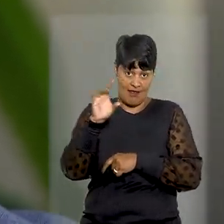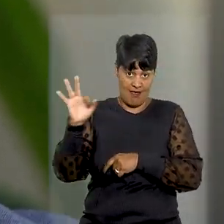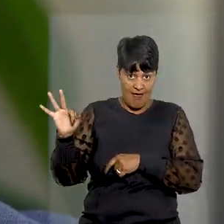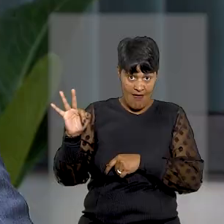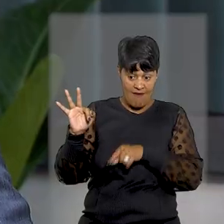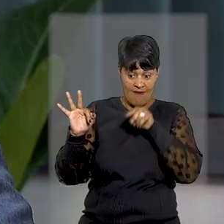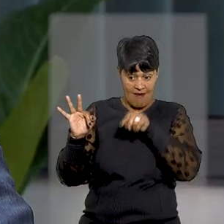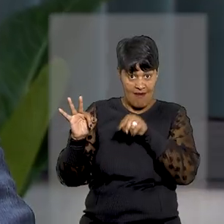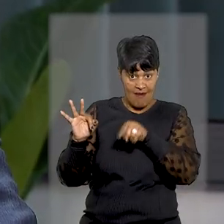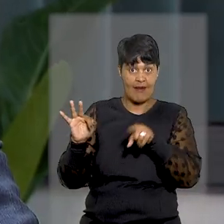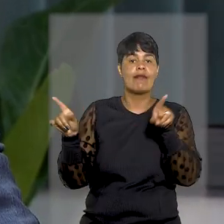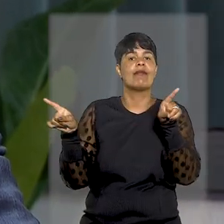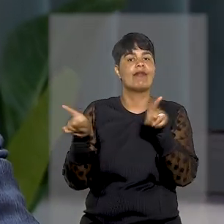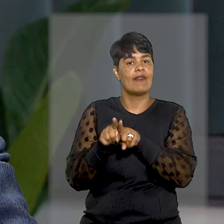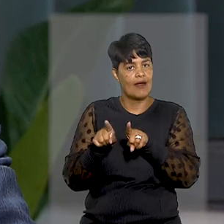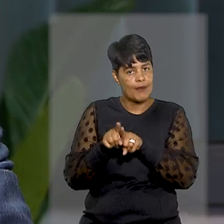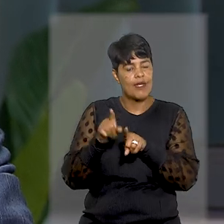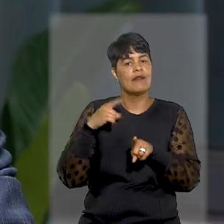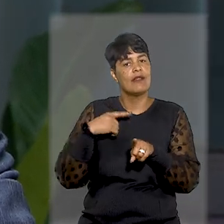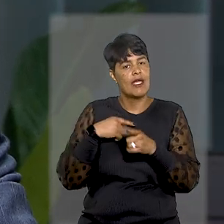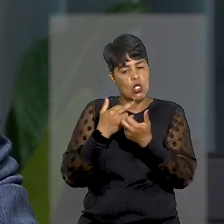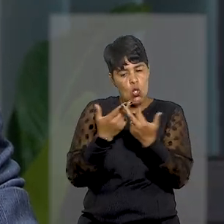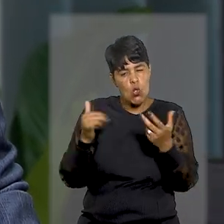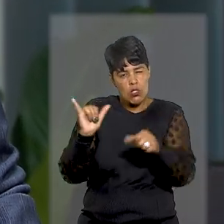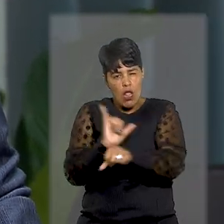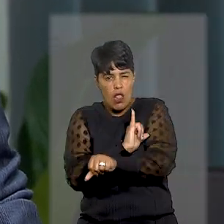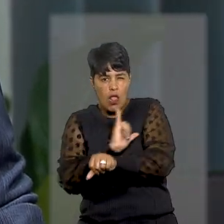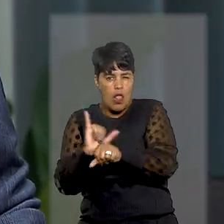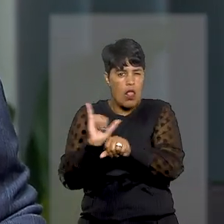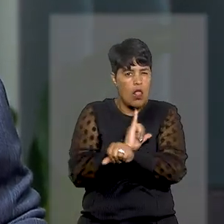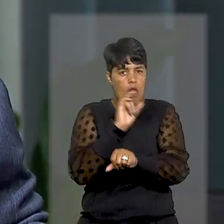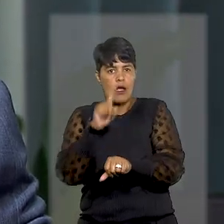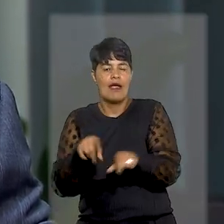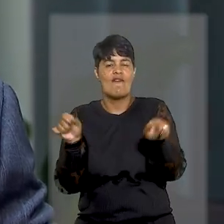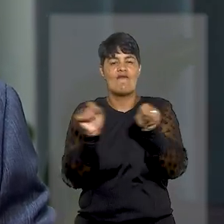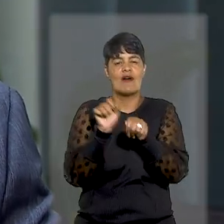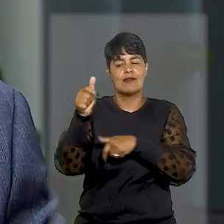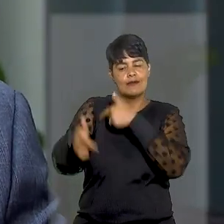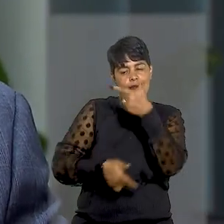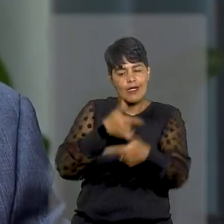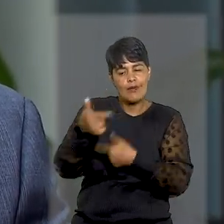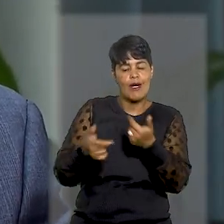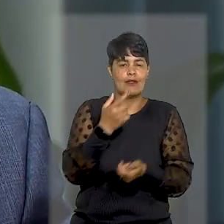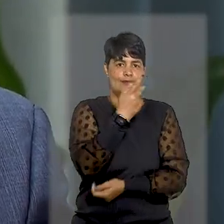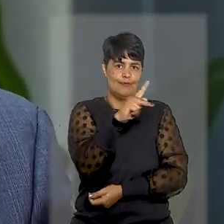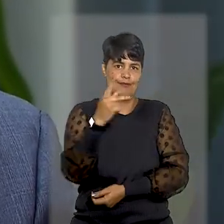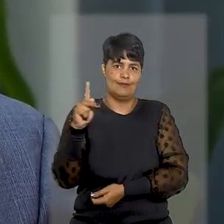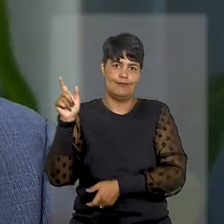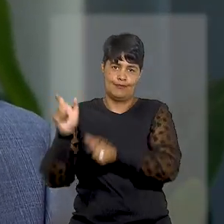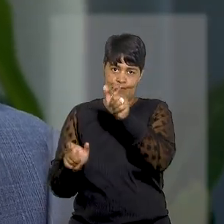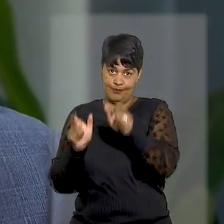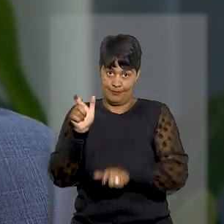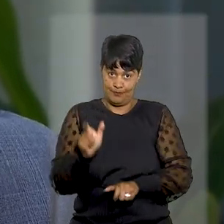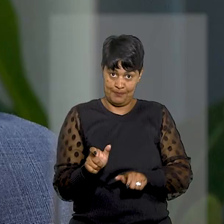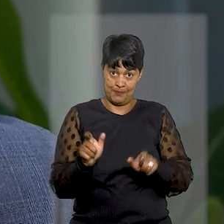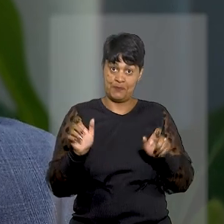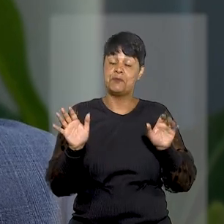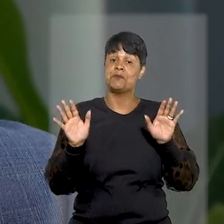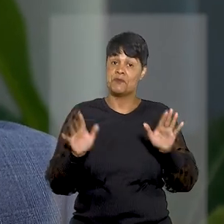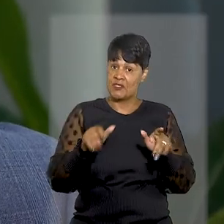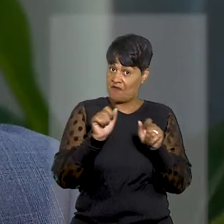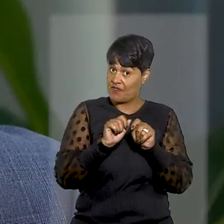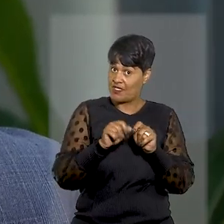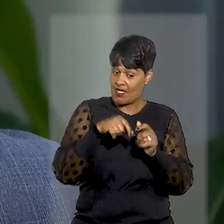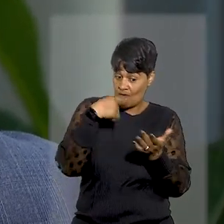Distrito Federal tinha orientações jurídicas estratégicas para guiar o trabalho dos Procuradores mas após o acordo